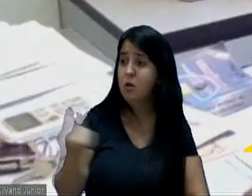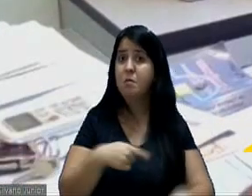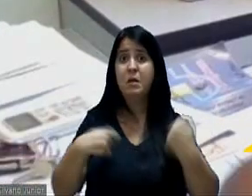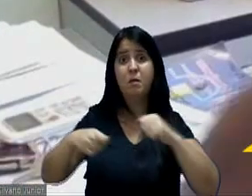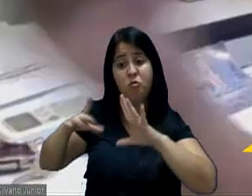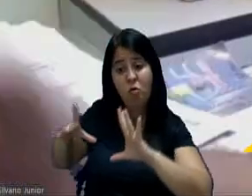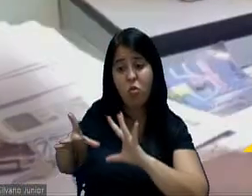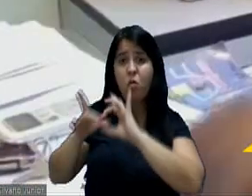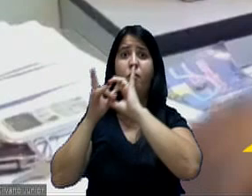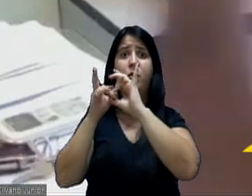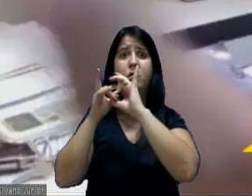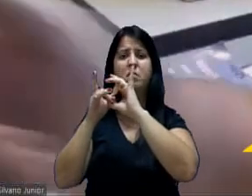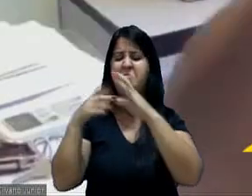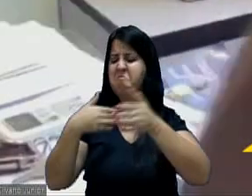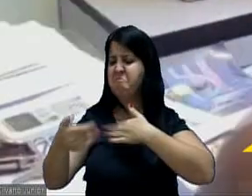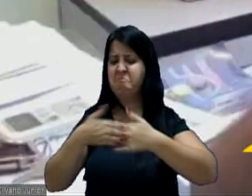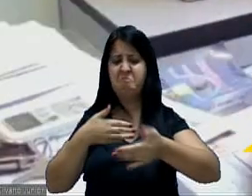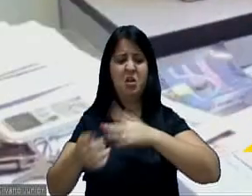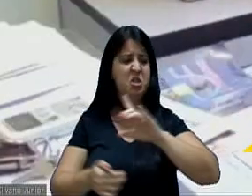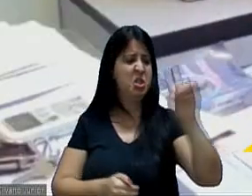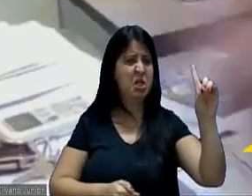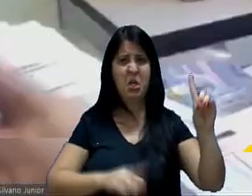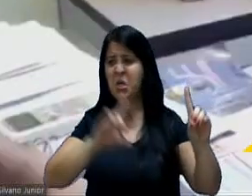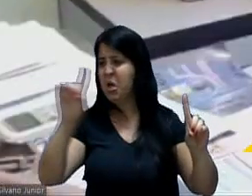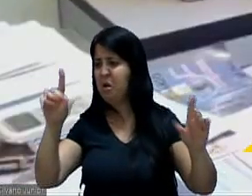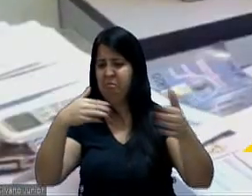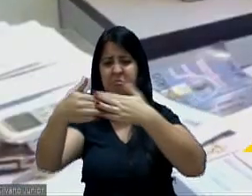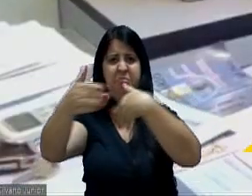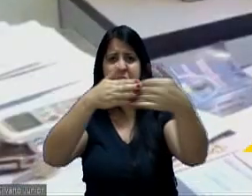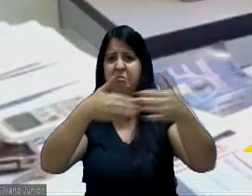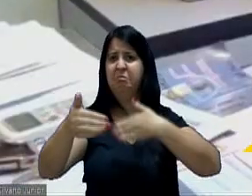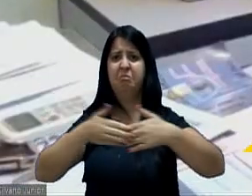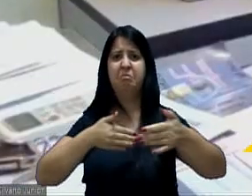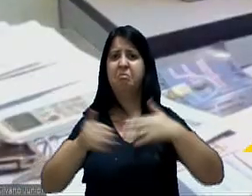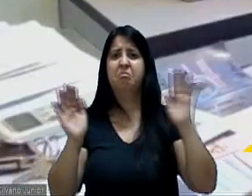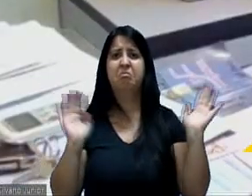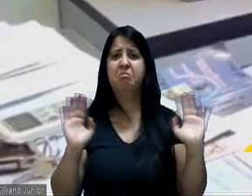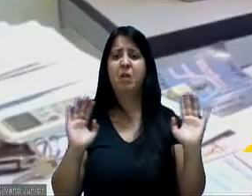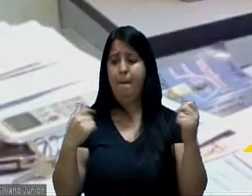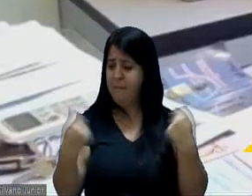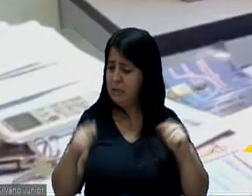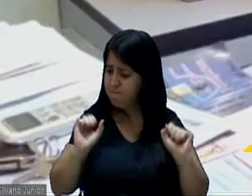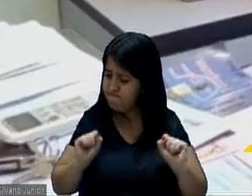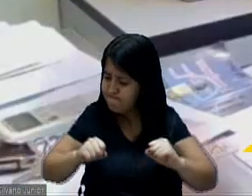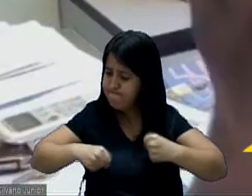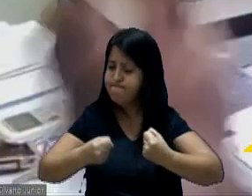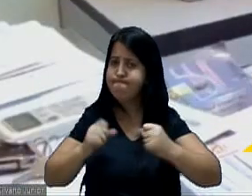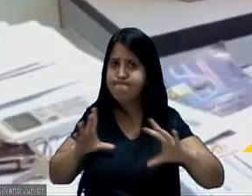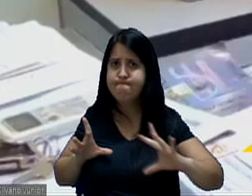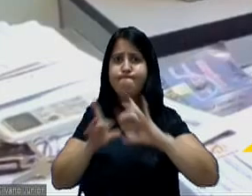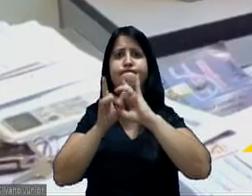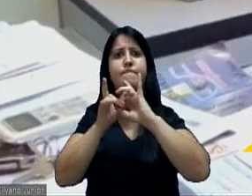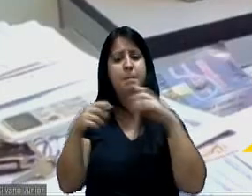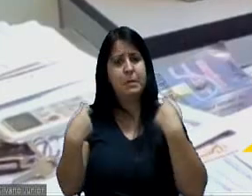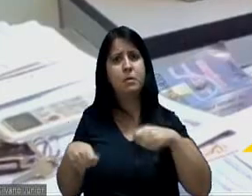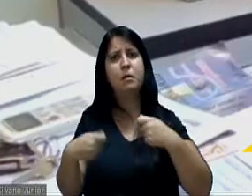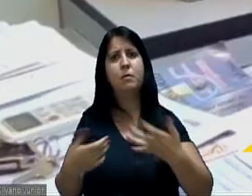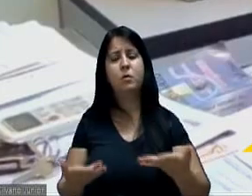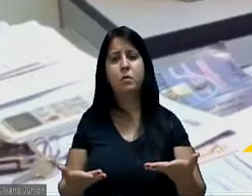força, independente se o cara é da direita, de esquerda ou do centro. O outro falando, ou é mentira, Fausto? É verdade. Então é isso,